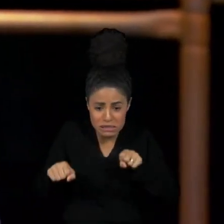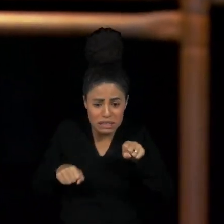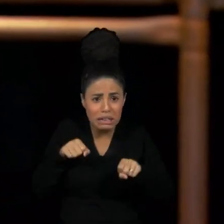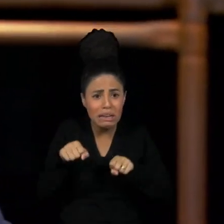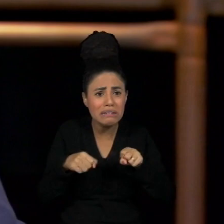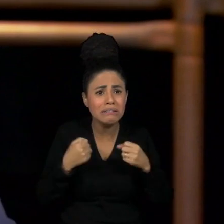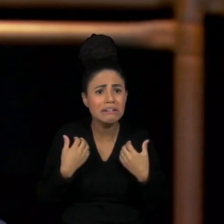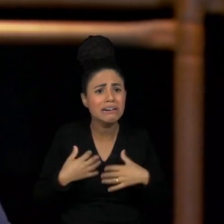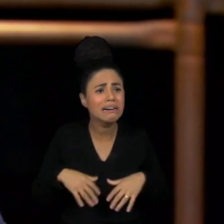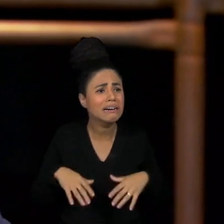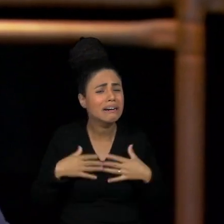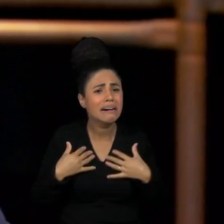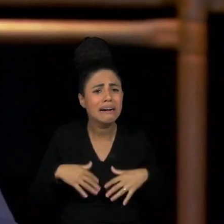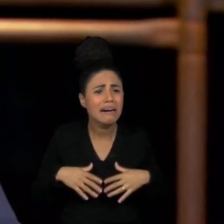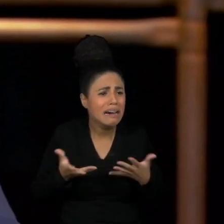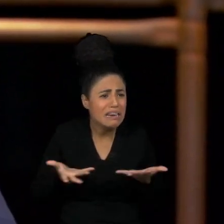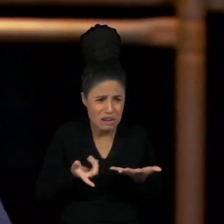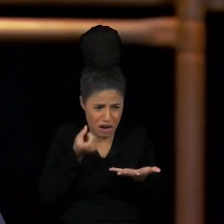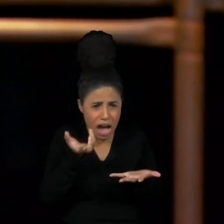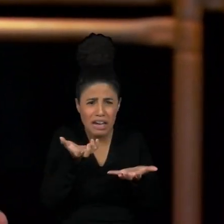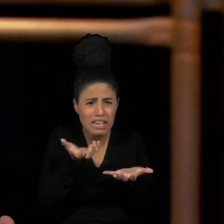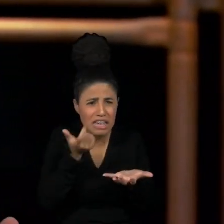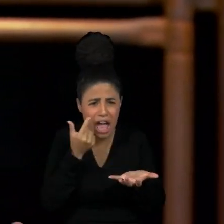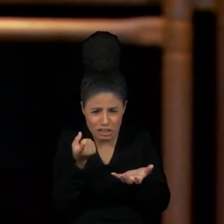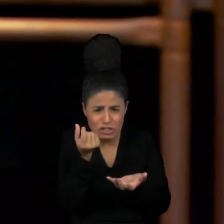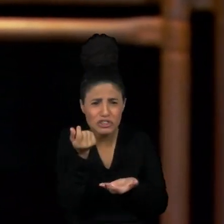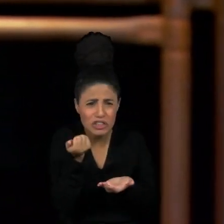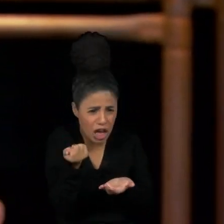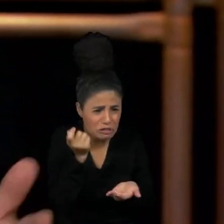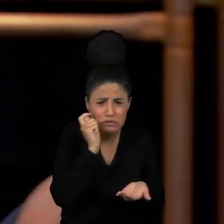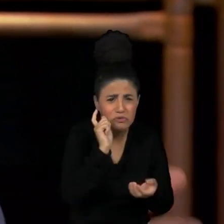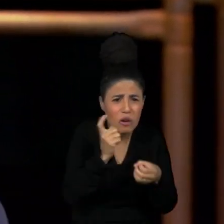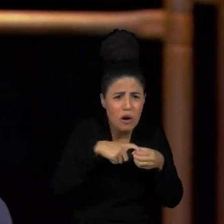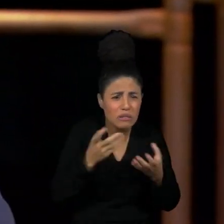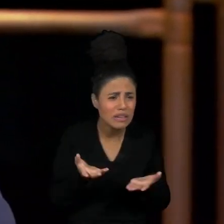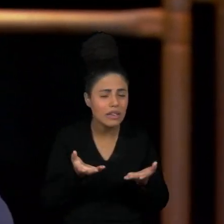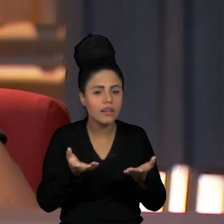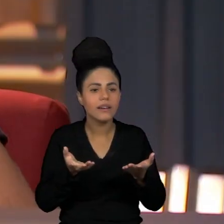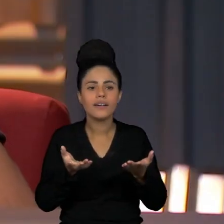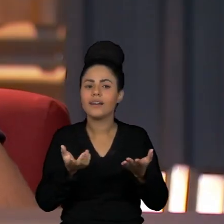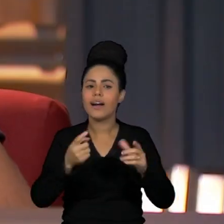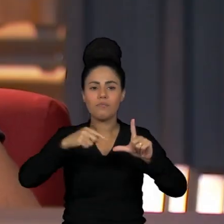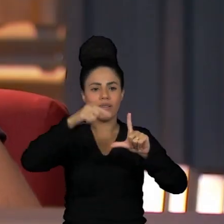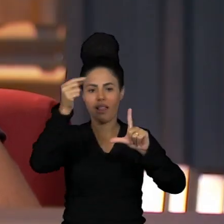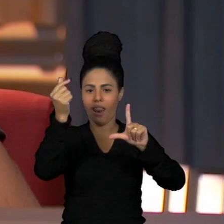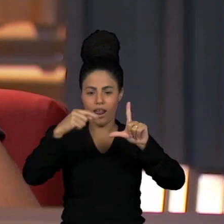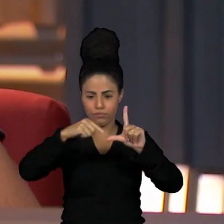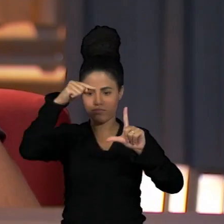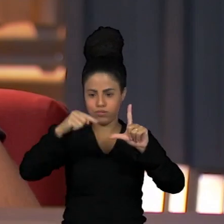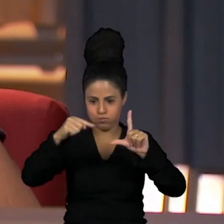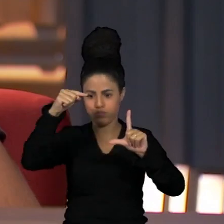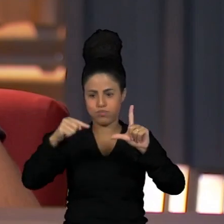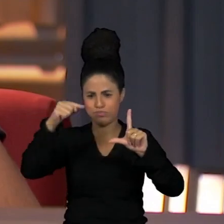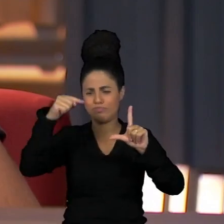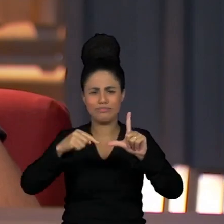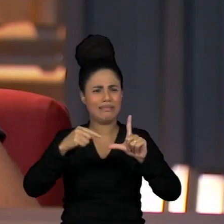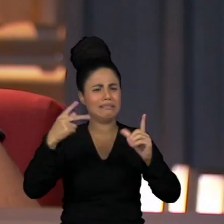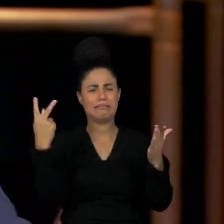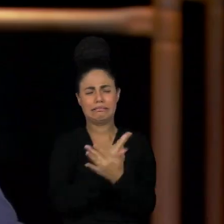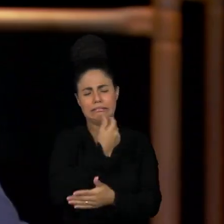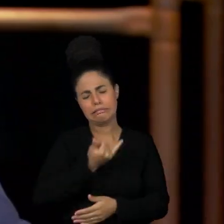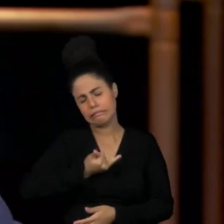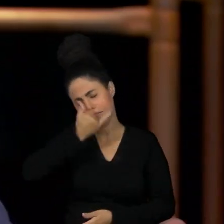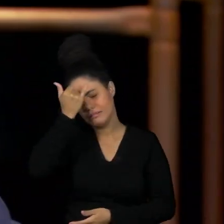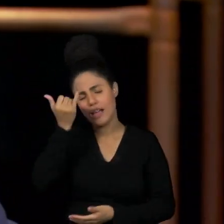nervoso. Eu falei, agora eu quero o meu dinheiro. O cara, não faça isso, porque caiu a bolsa, né? Fiz tudo errado, né?